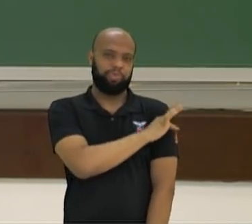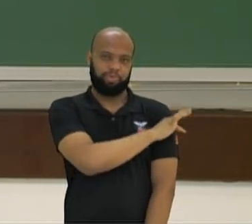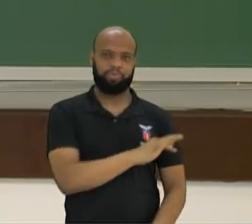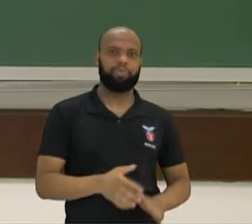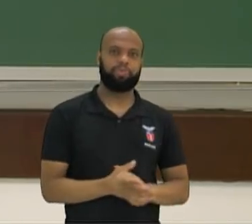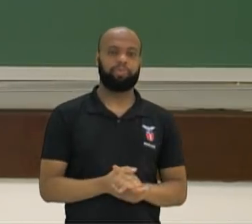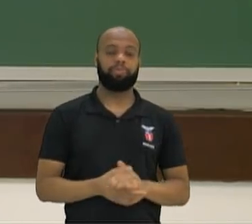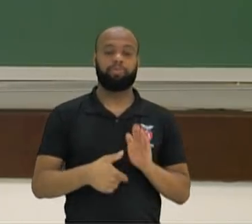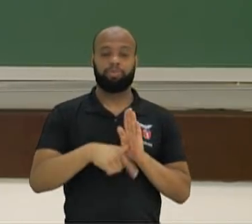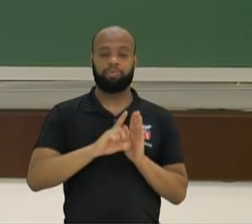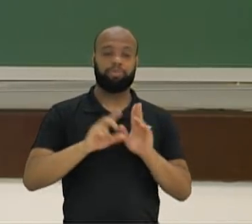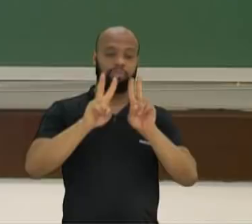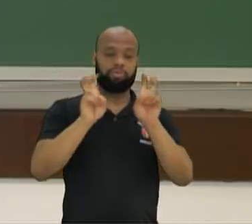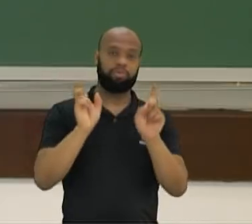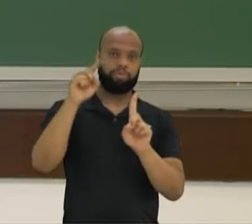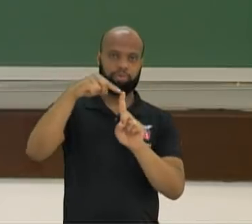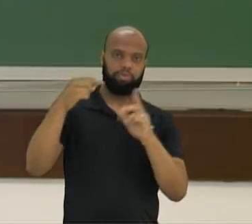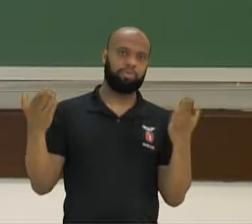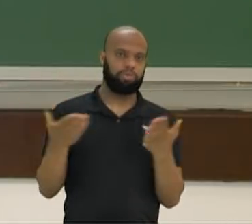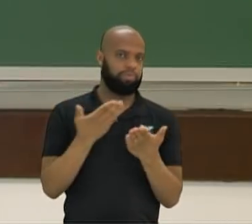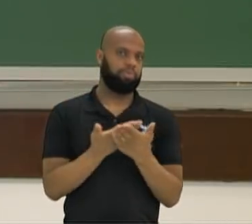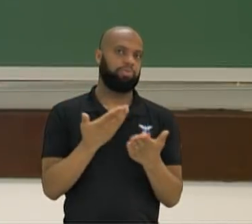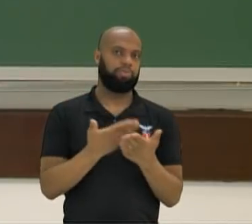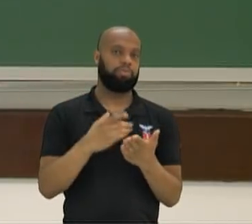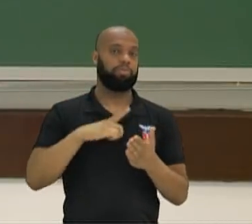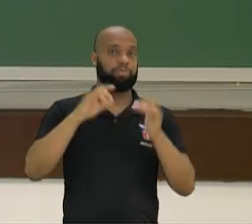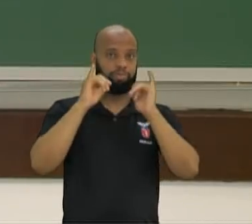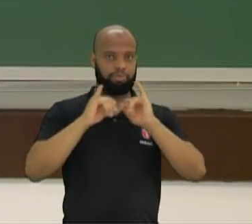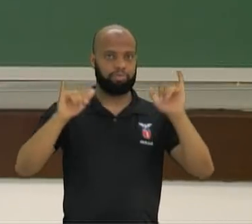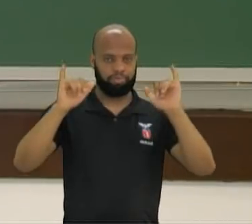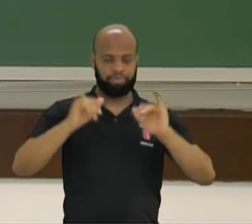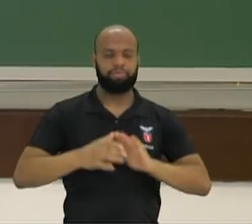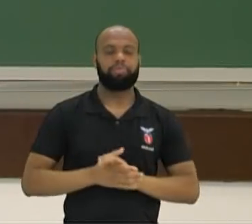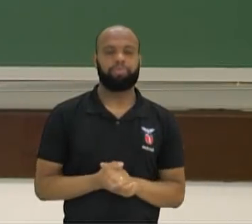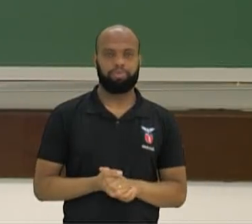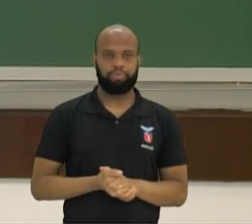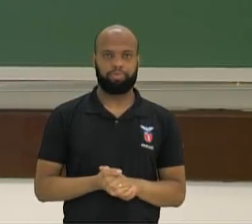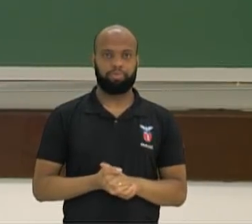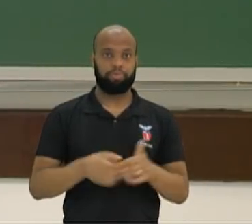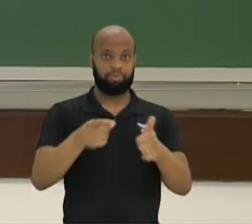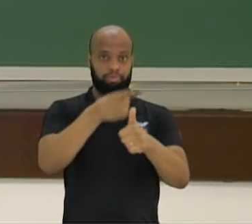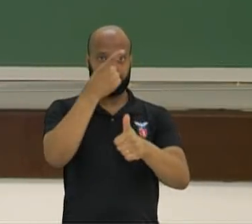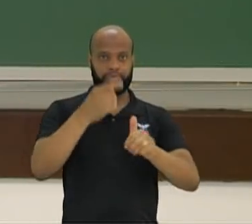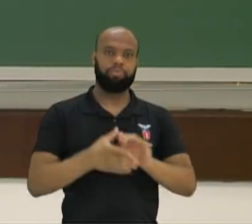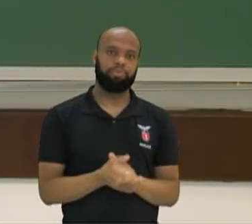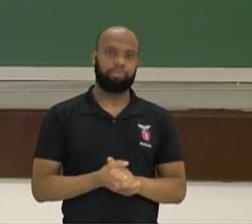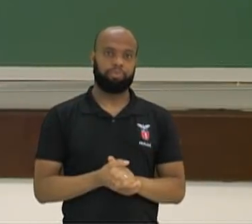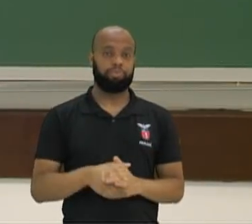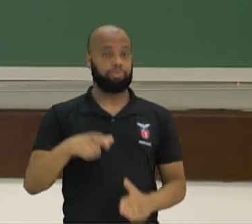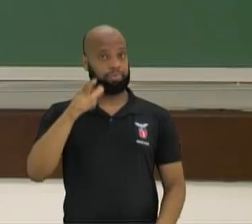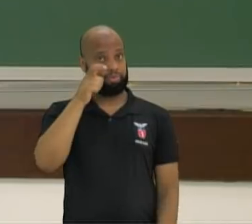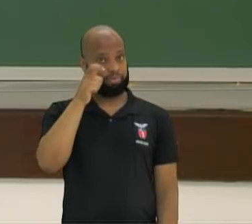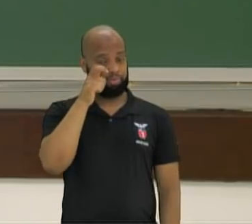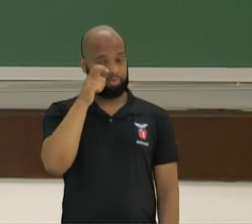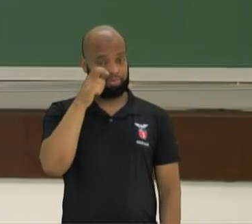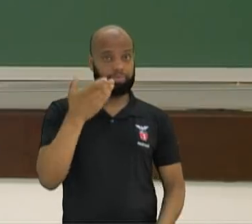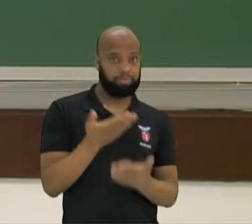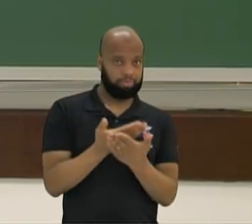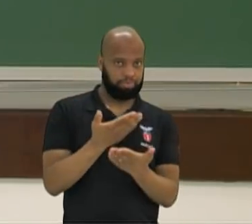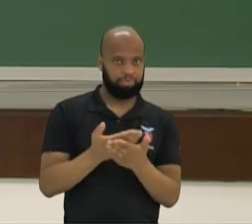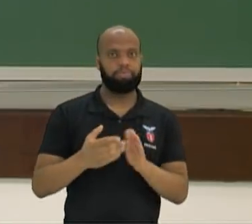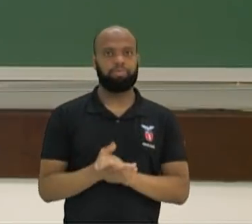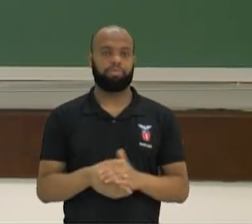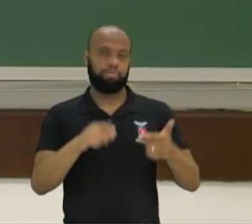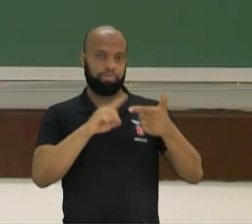fundamental. Antes do tema e objetivos da nossa aula, vamos aos recados importantes aí para vocês. Primeiro, assista a aula Paraná.